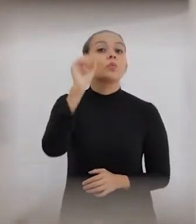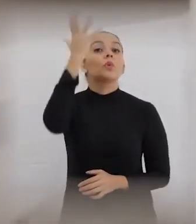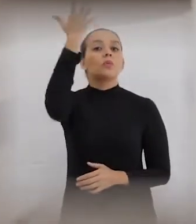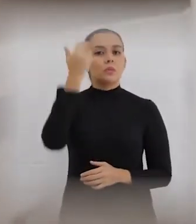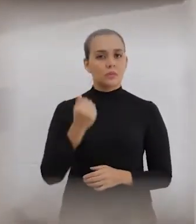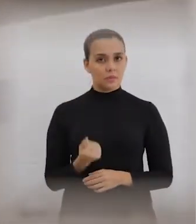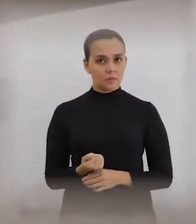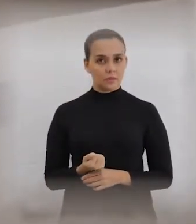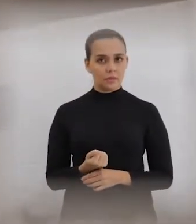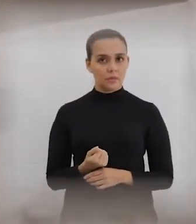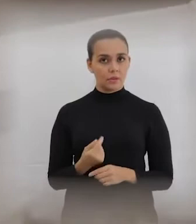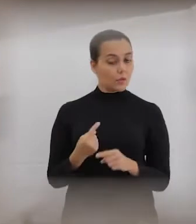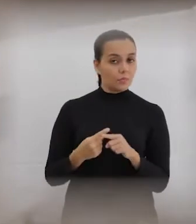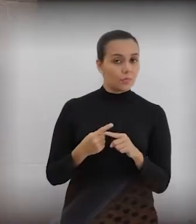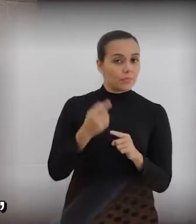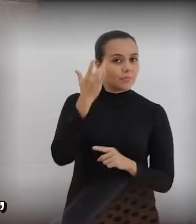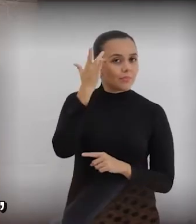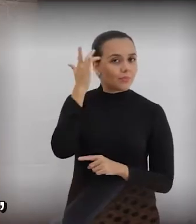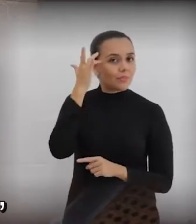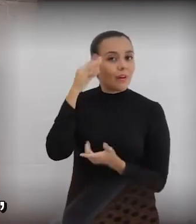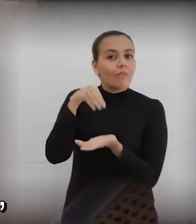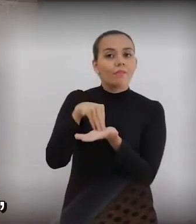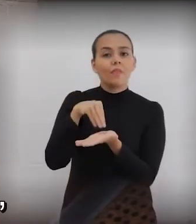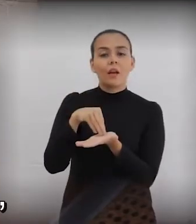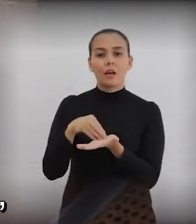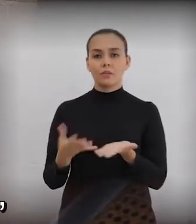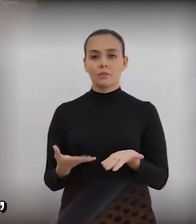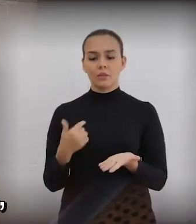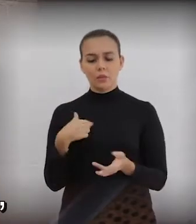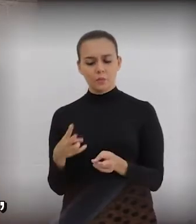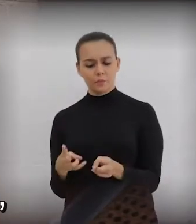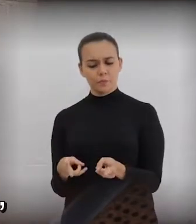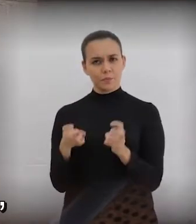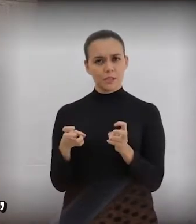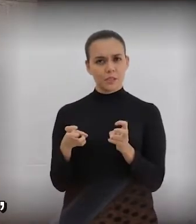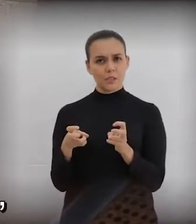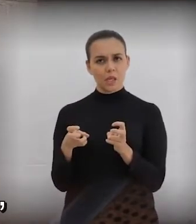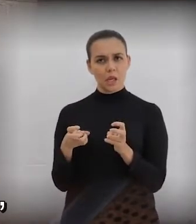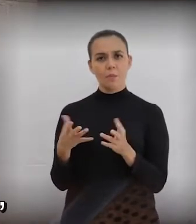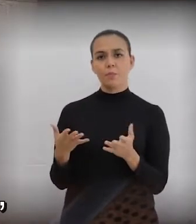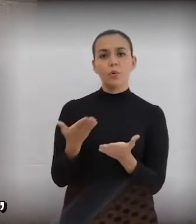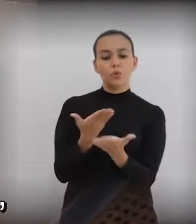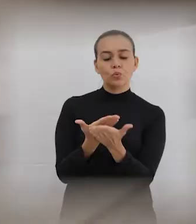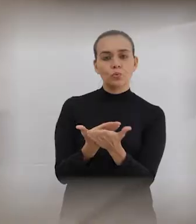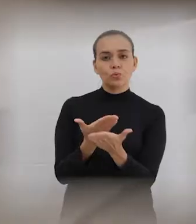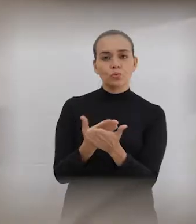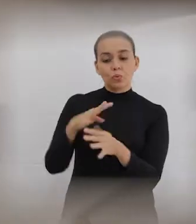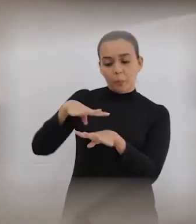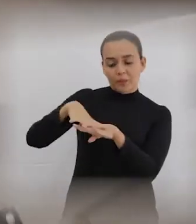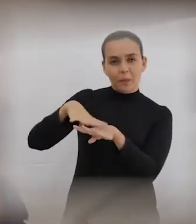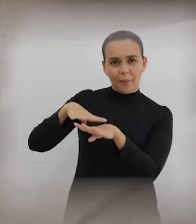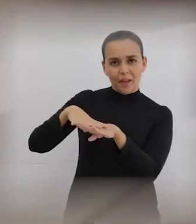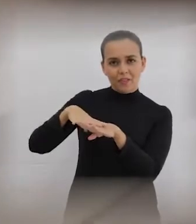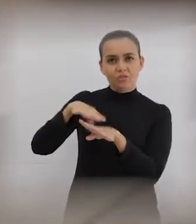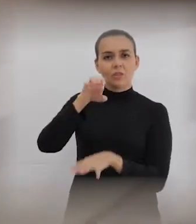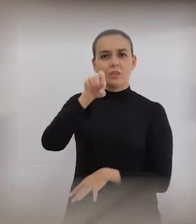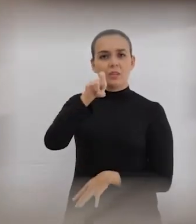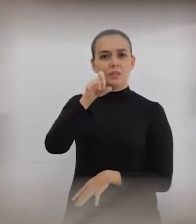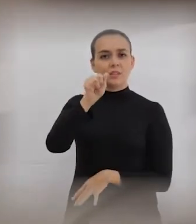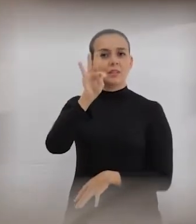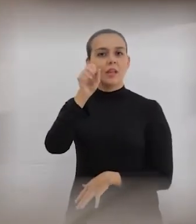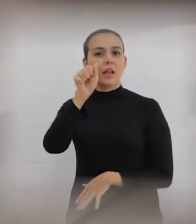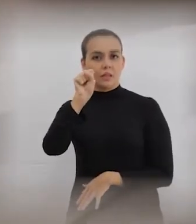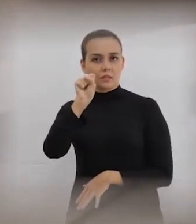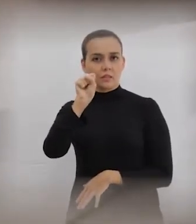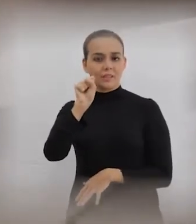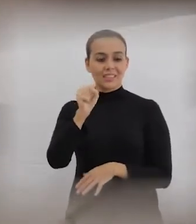porque você não tem maturidade para isso. E eu percebo que, muitas vezes, sobretudo na área de exatas, que acaba deixando um pouco de